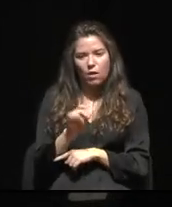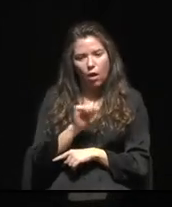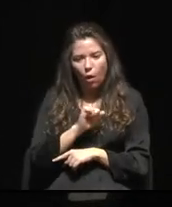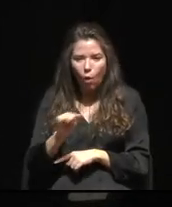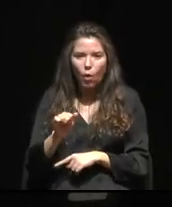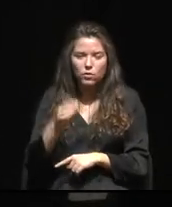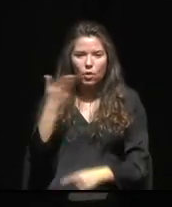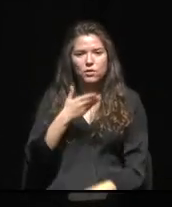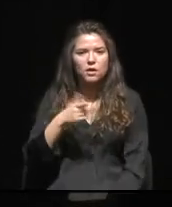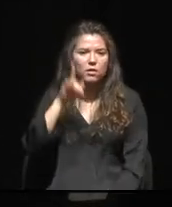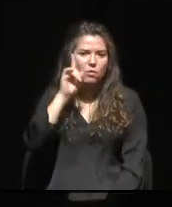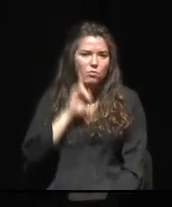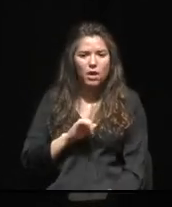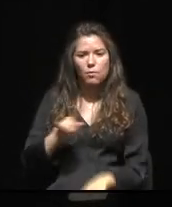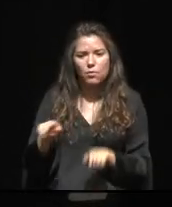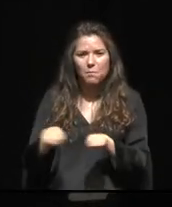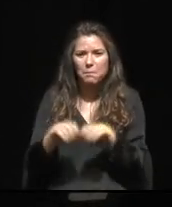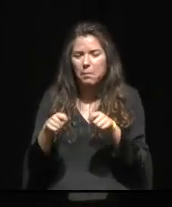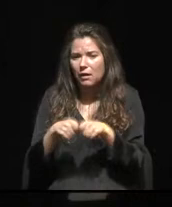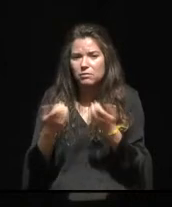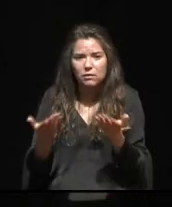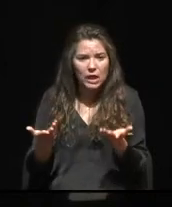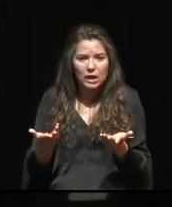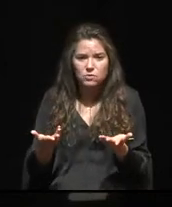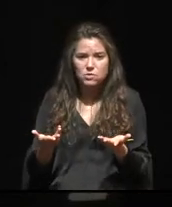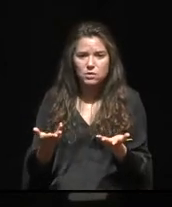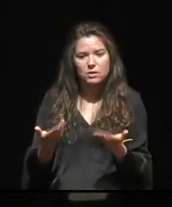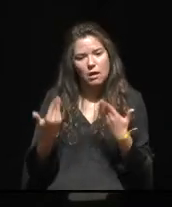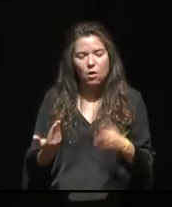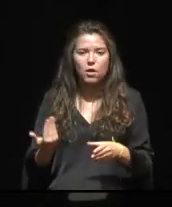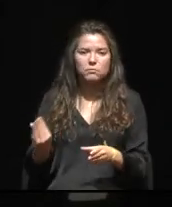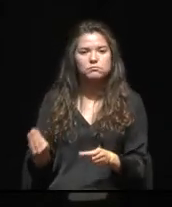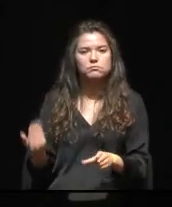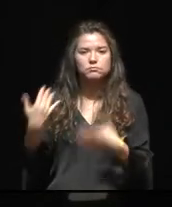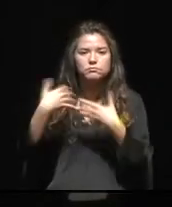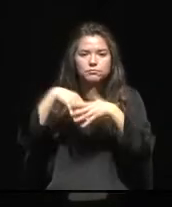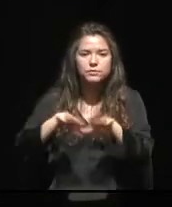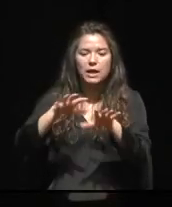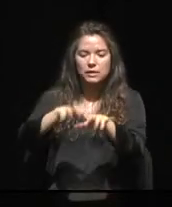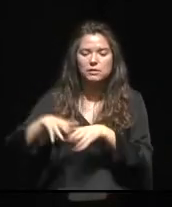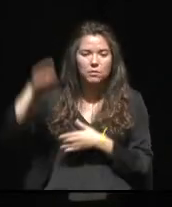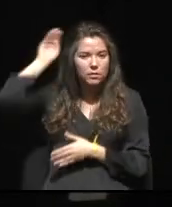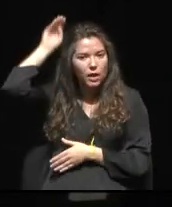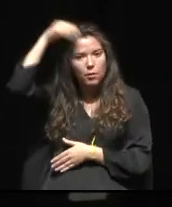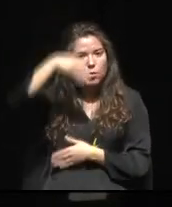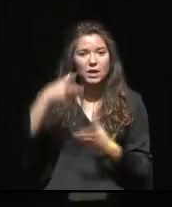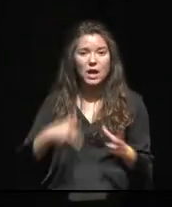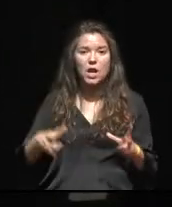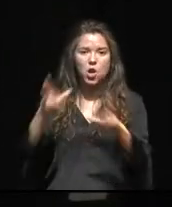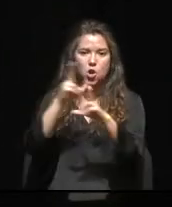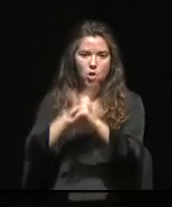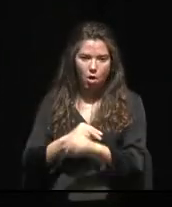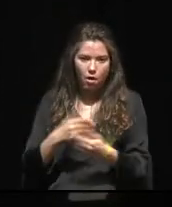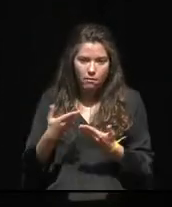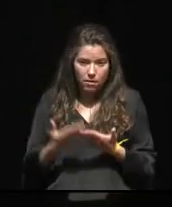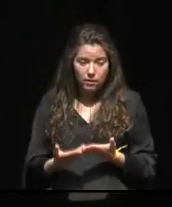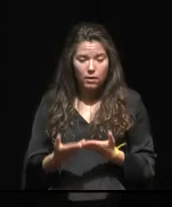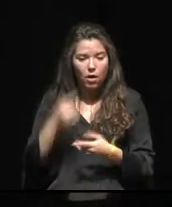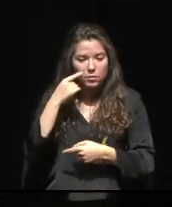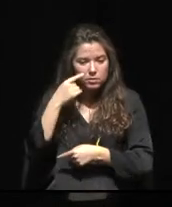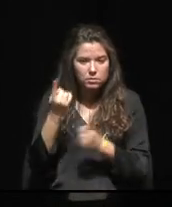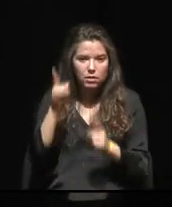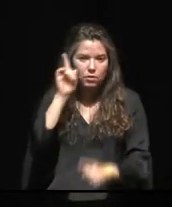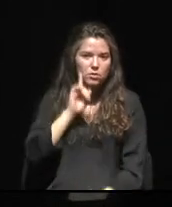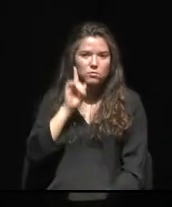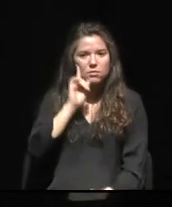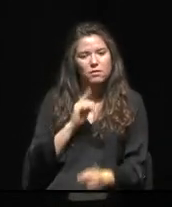direitos das mulheres por forças políticas que integraram agora a nova Assembleia da República a representatividade das mulheres